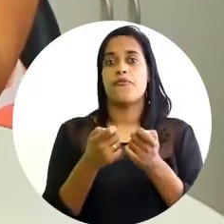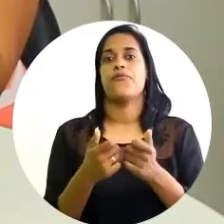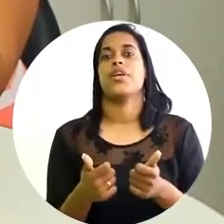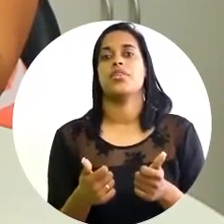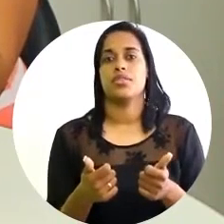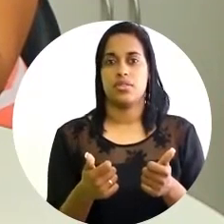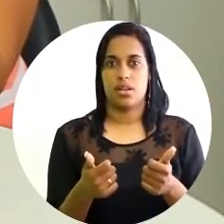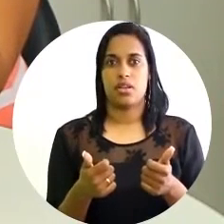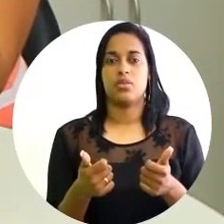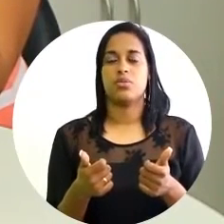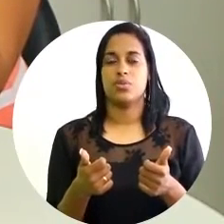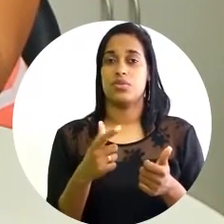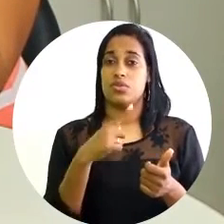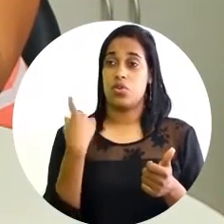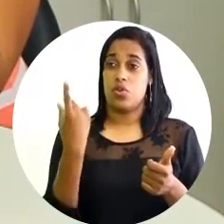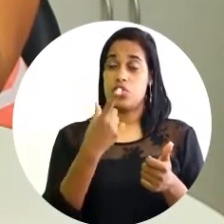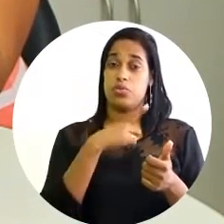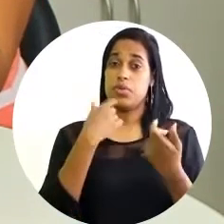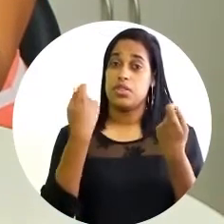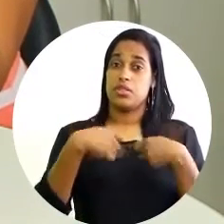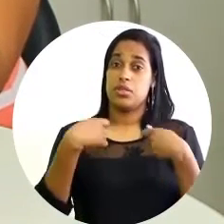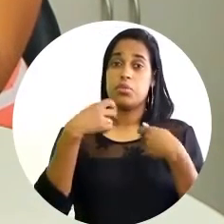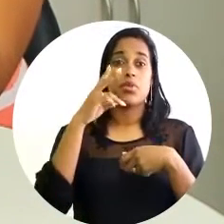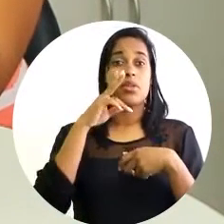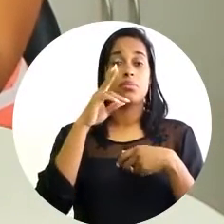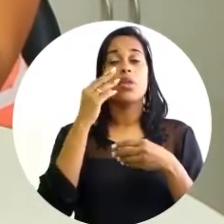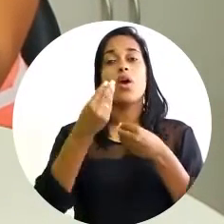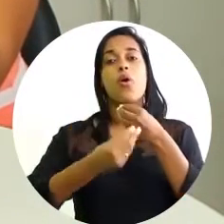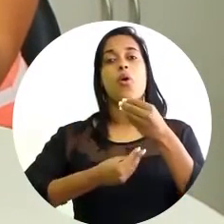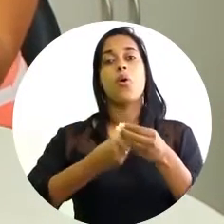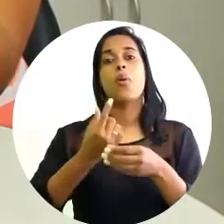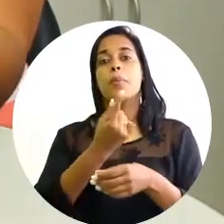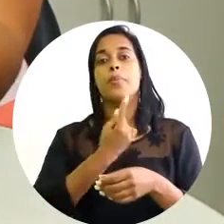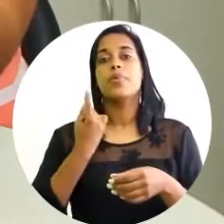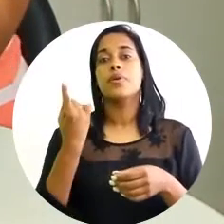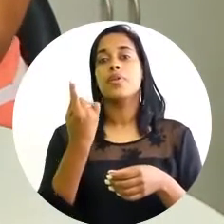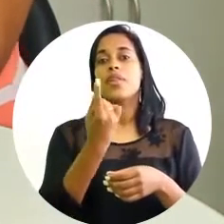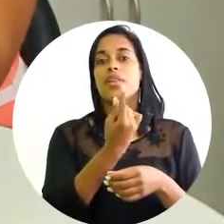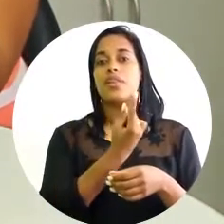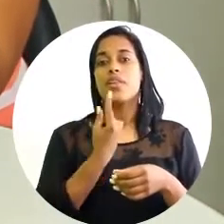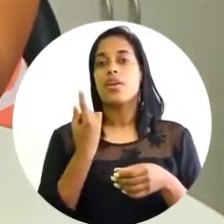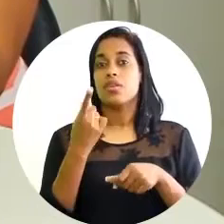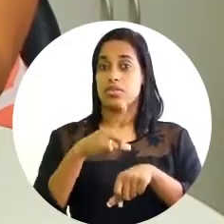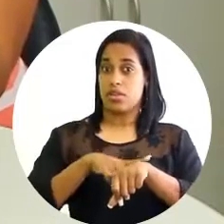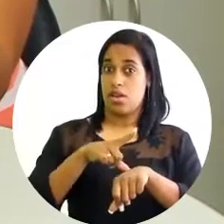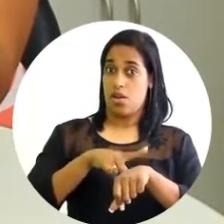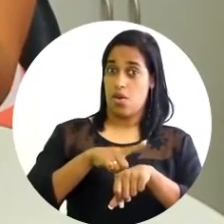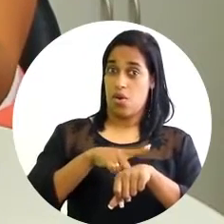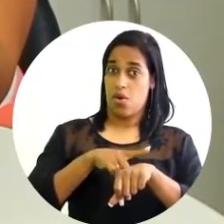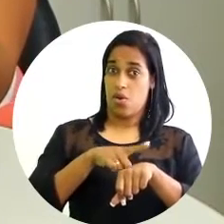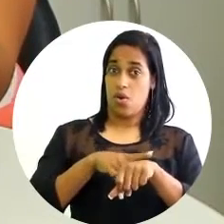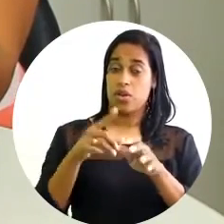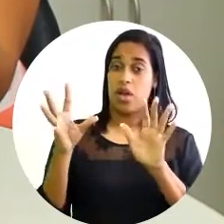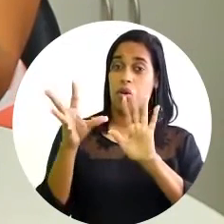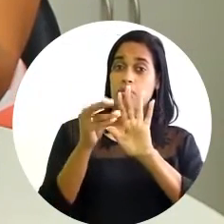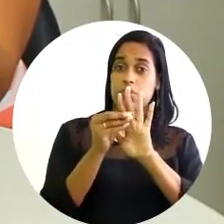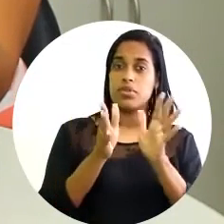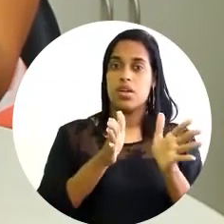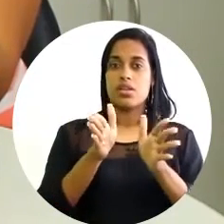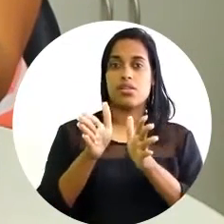na conta, nós temos que lembrar a forma como nós colocamos na hora do